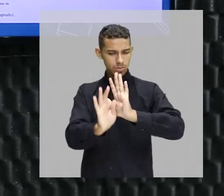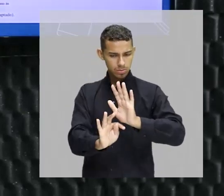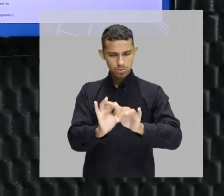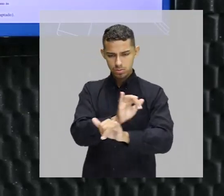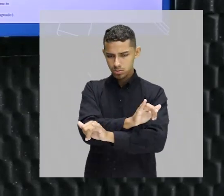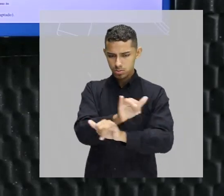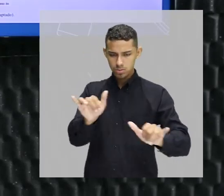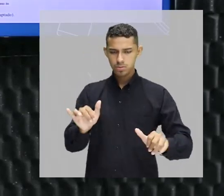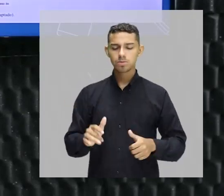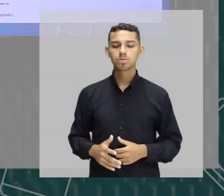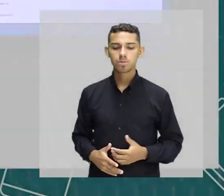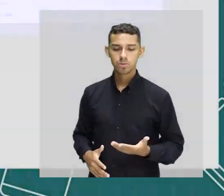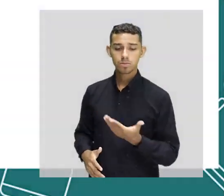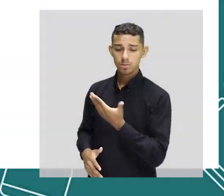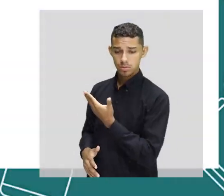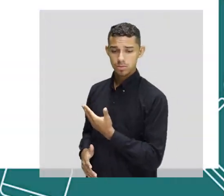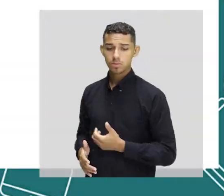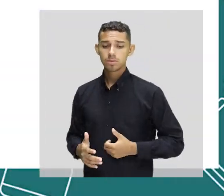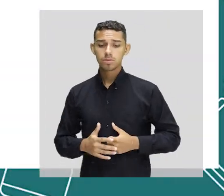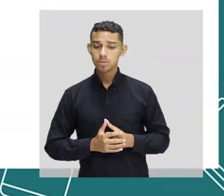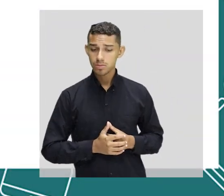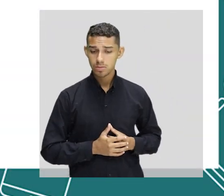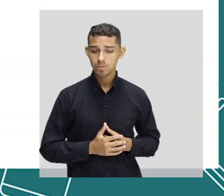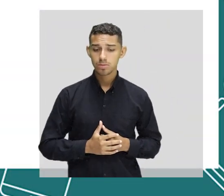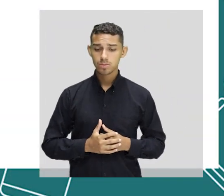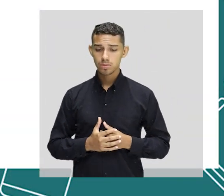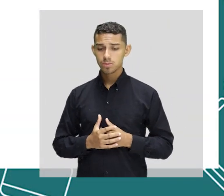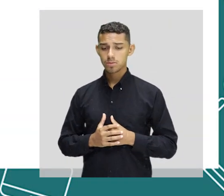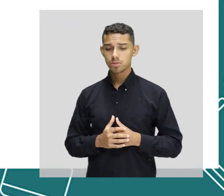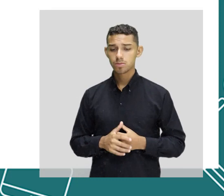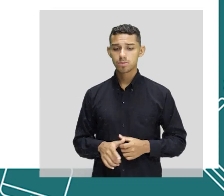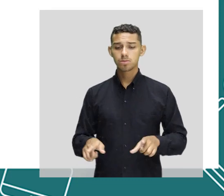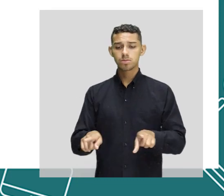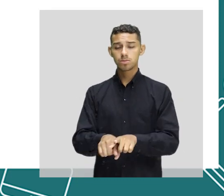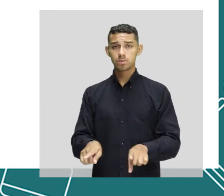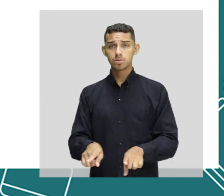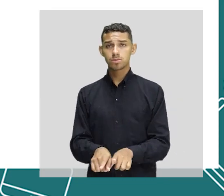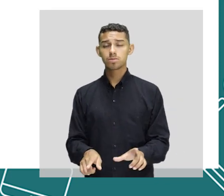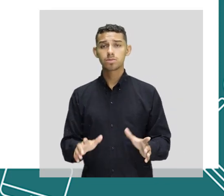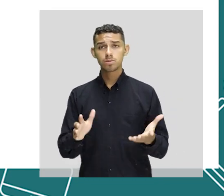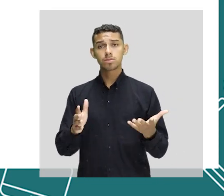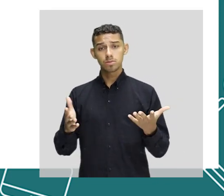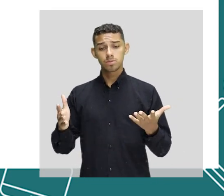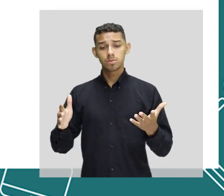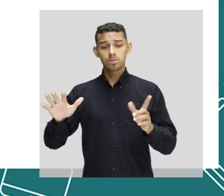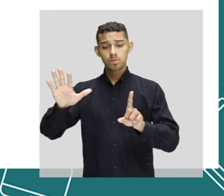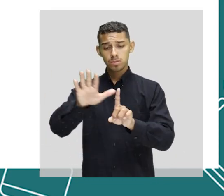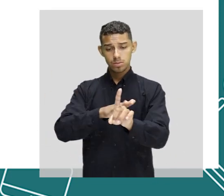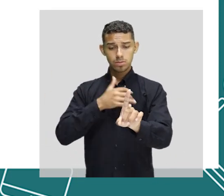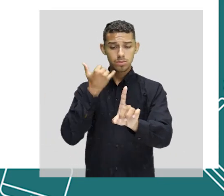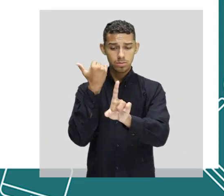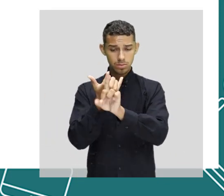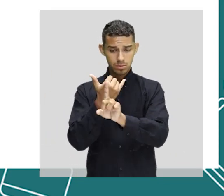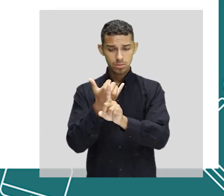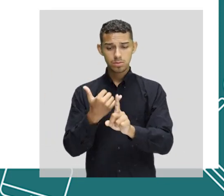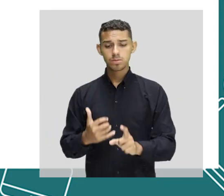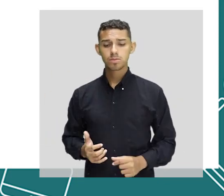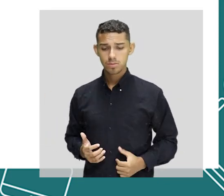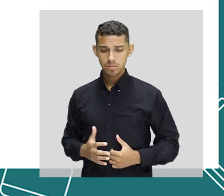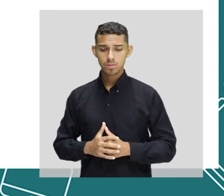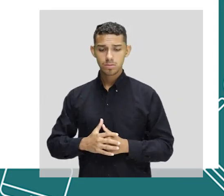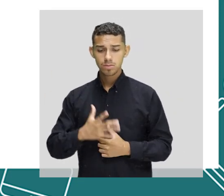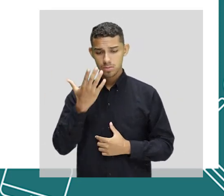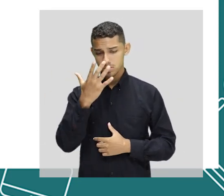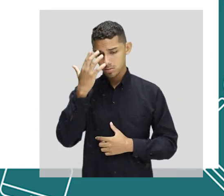comuns no Enem. Aqui no caso nós temos, né, sobre o bullying. Faz com que o bullying passe